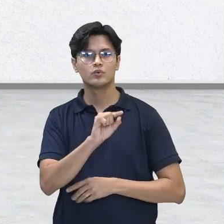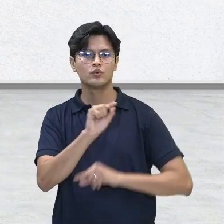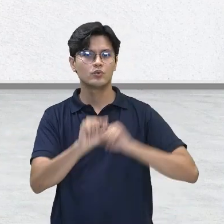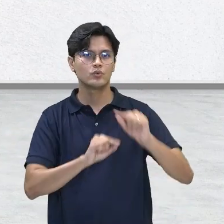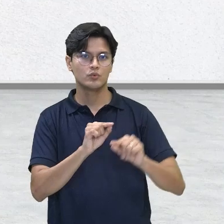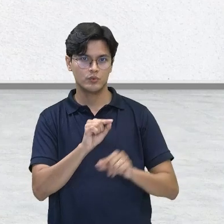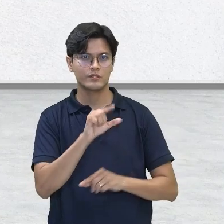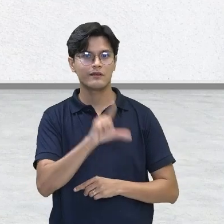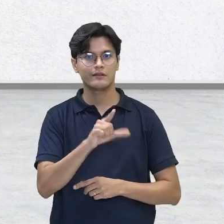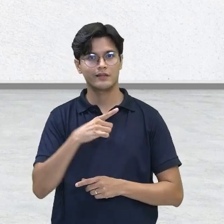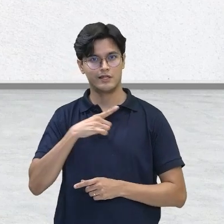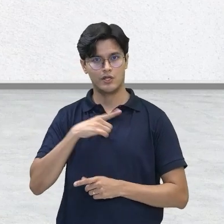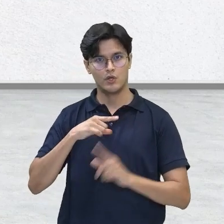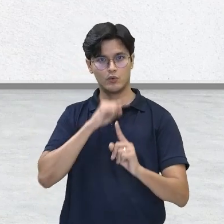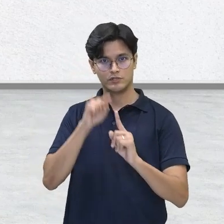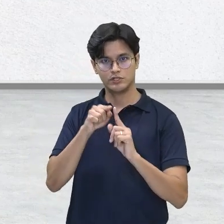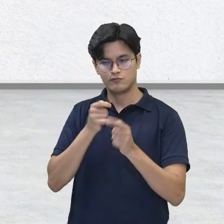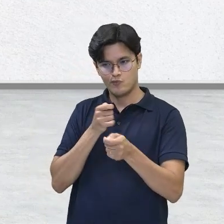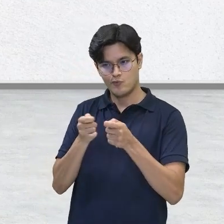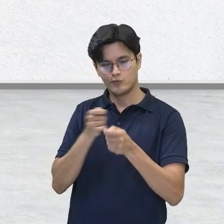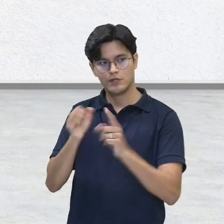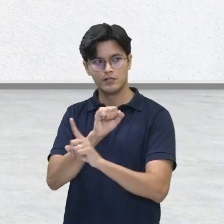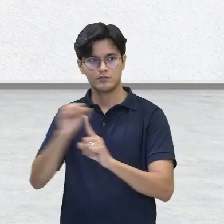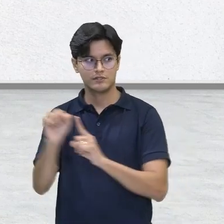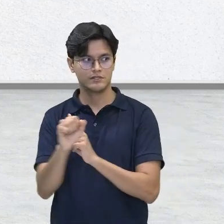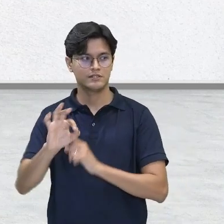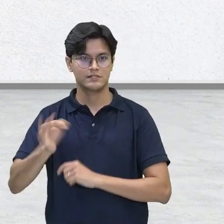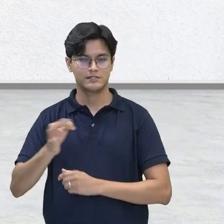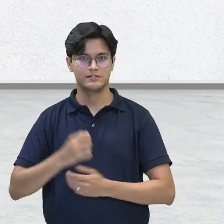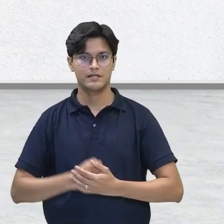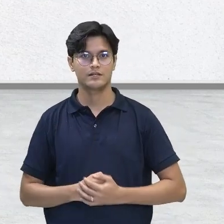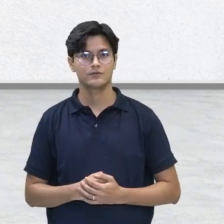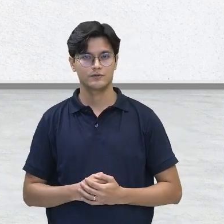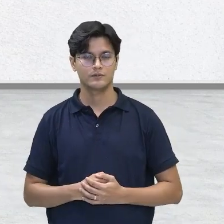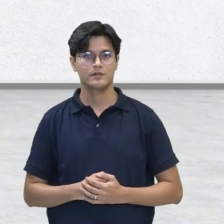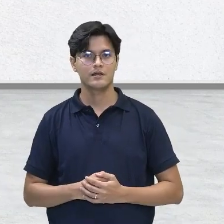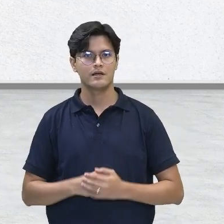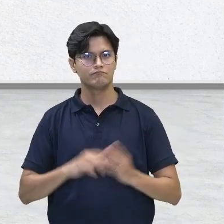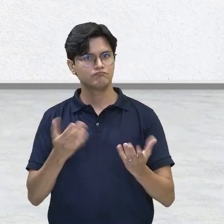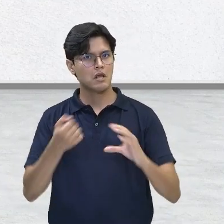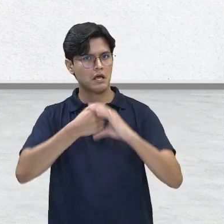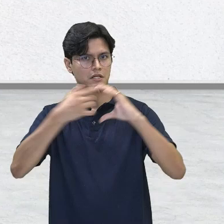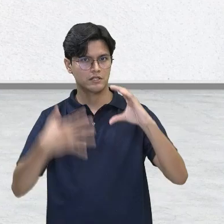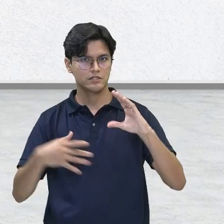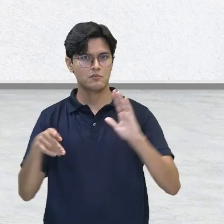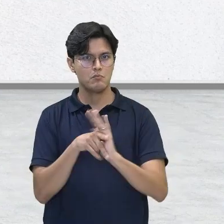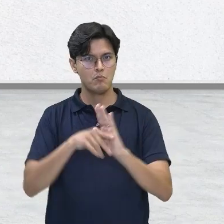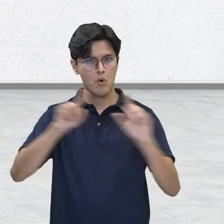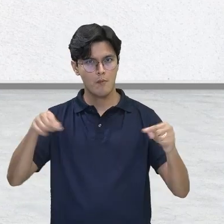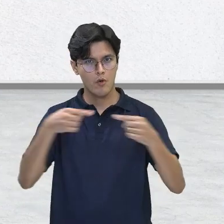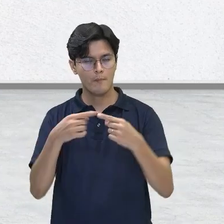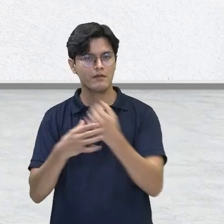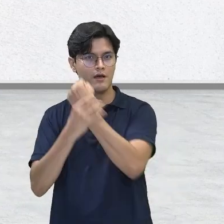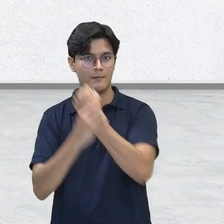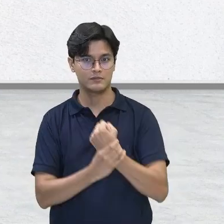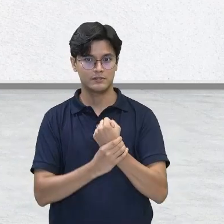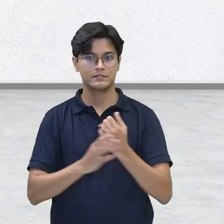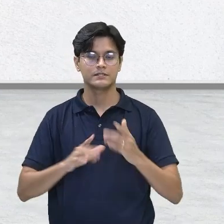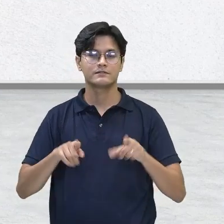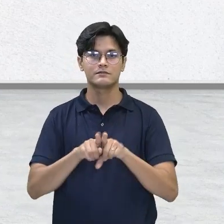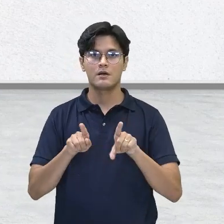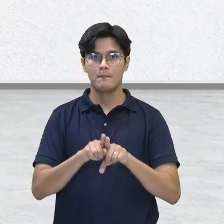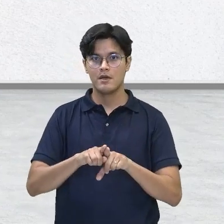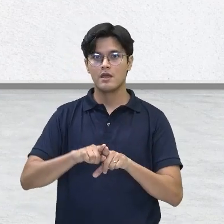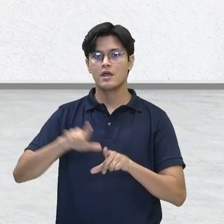aí o Estado absolutista. E o Locke diz o seguinte, a legitimidade do